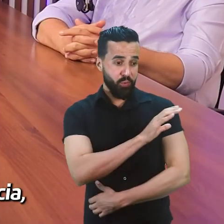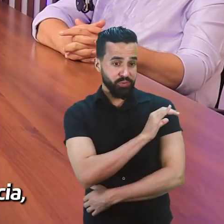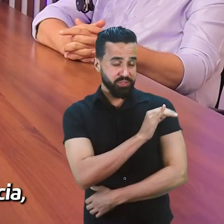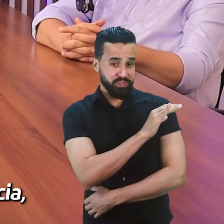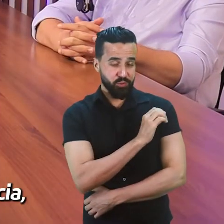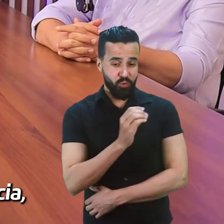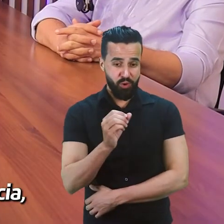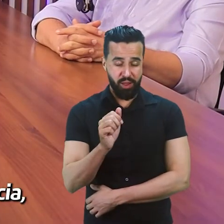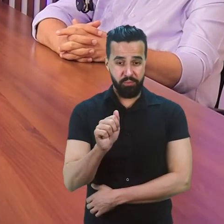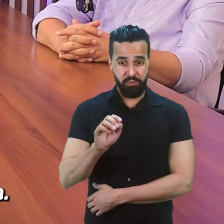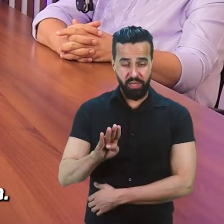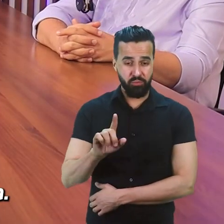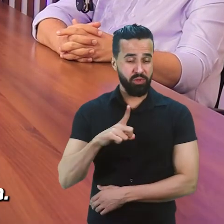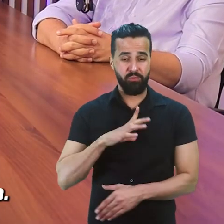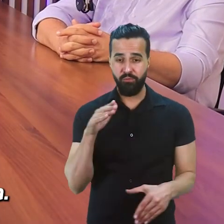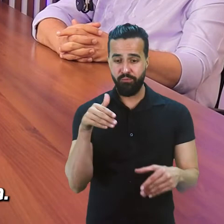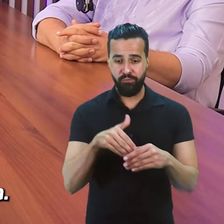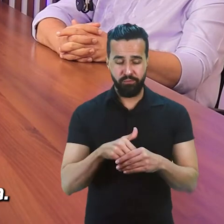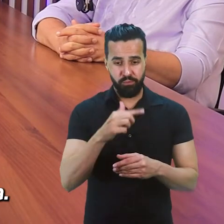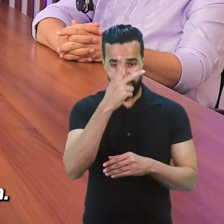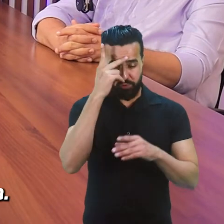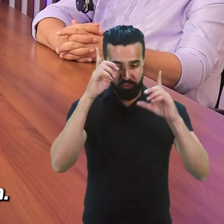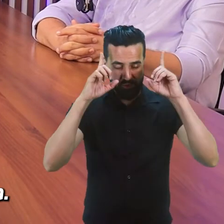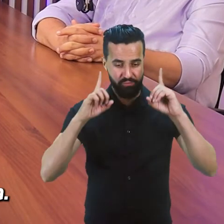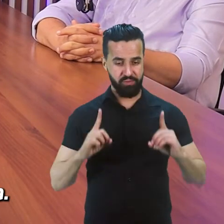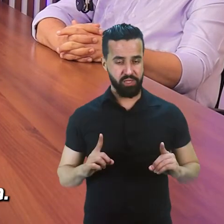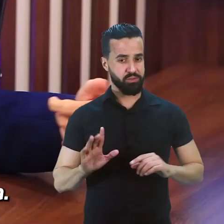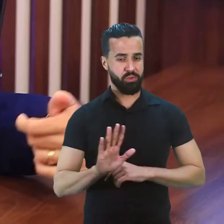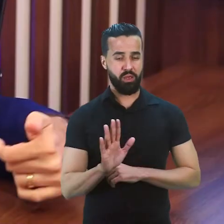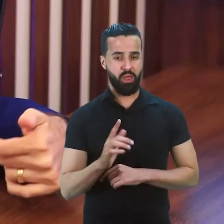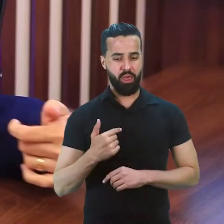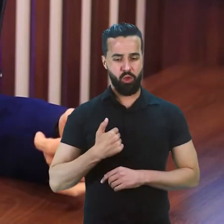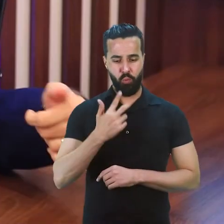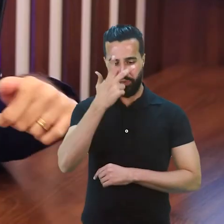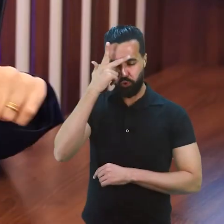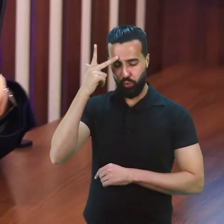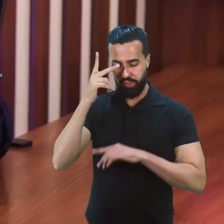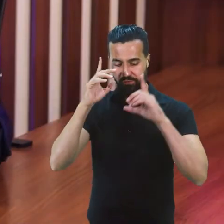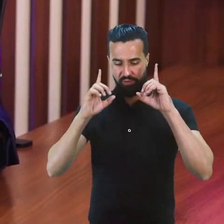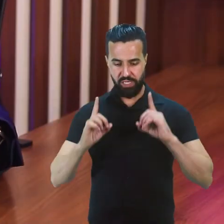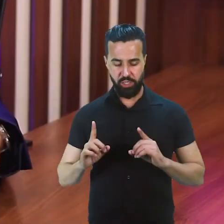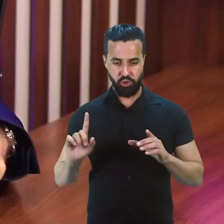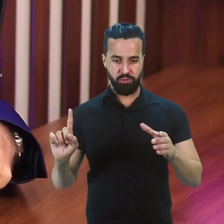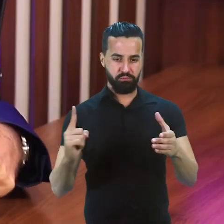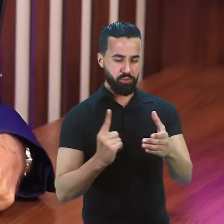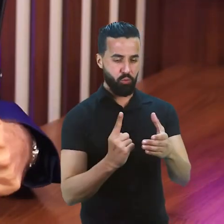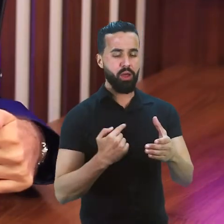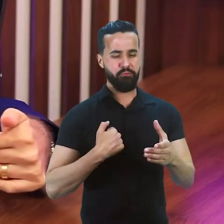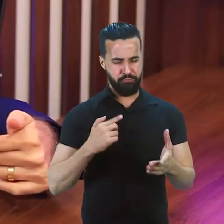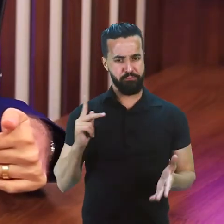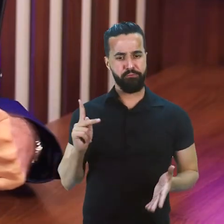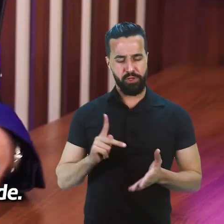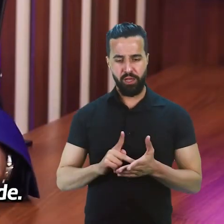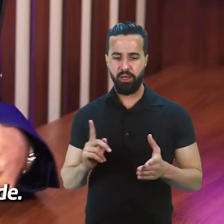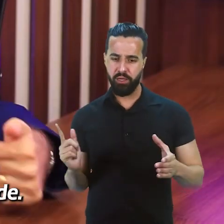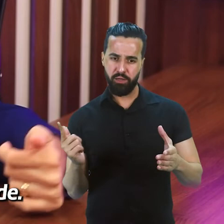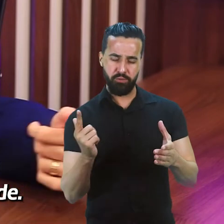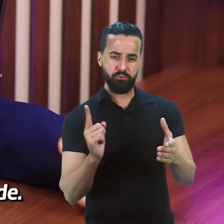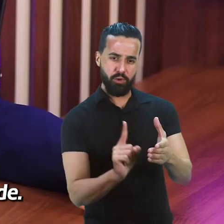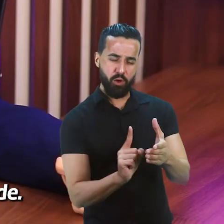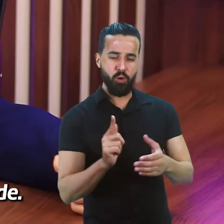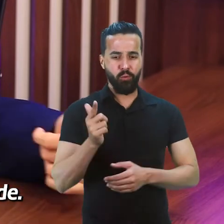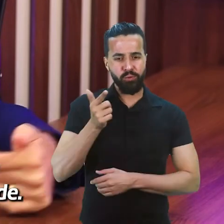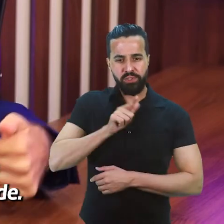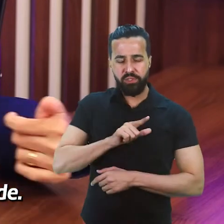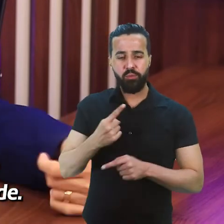tem cotas para pessoa com deficiência, né? Então, assim, eu não estou lá por ser pessoa com deficiência. Estou lá realmente por um trabalho, pelo reconhecimento